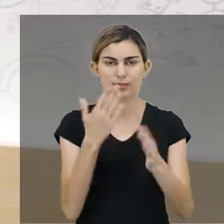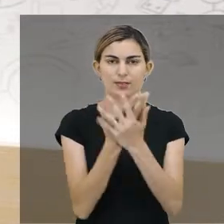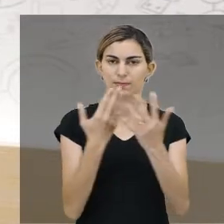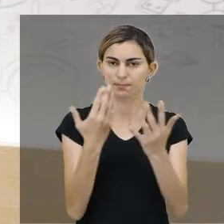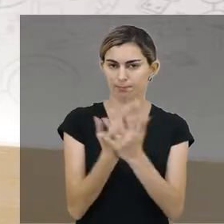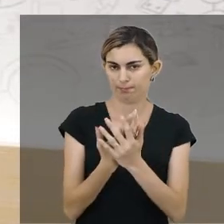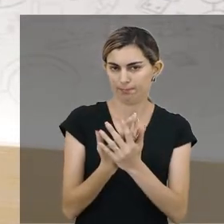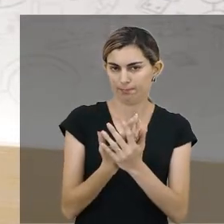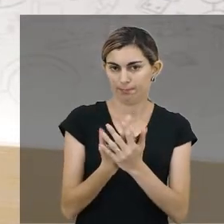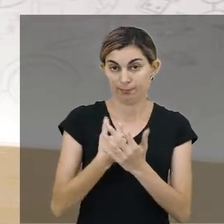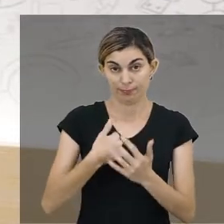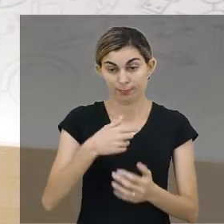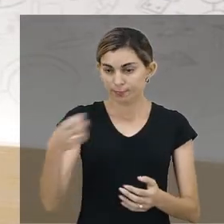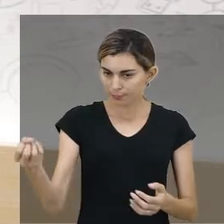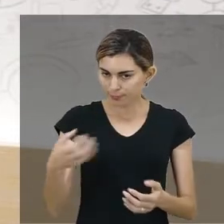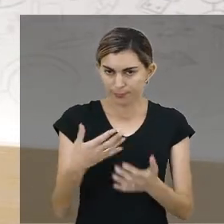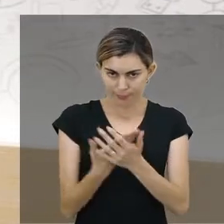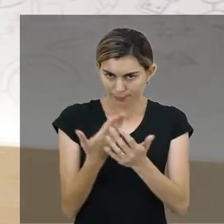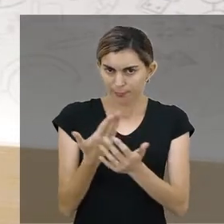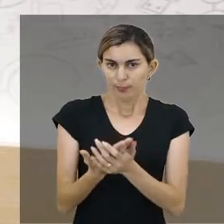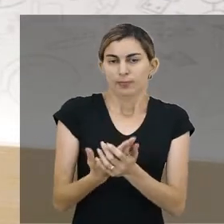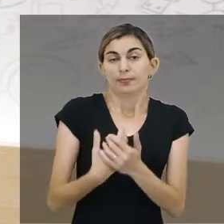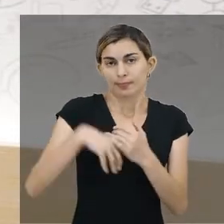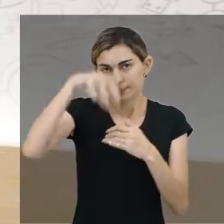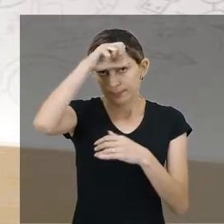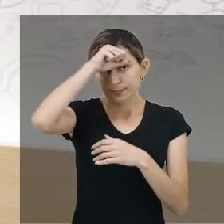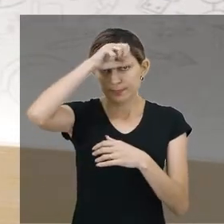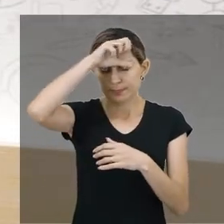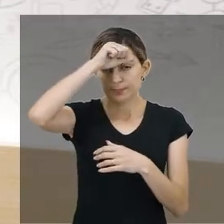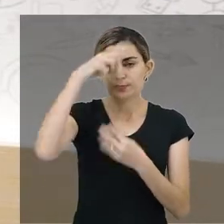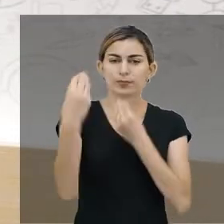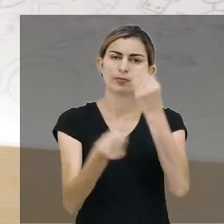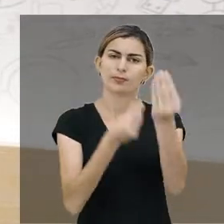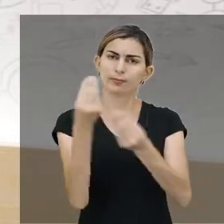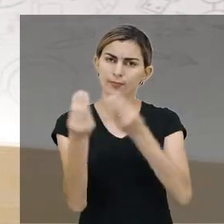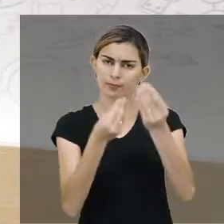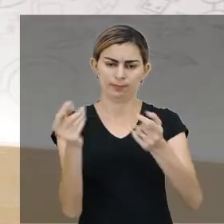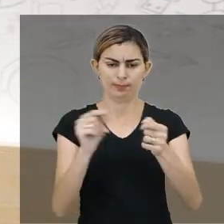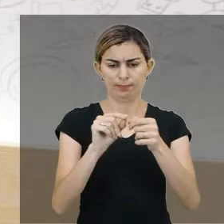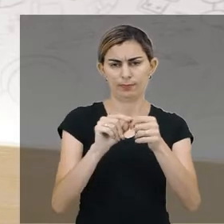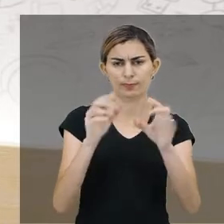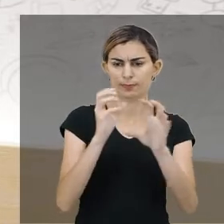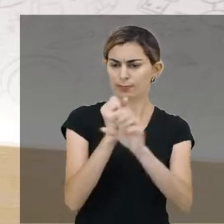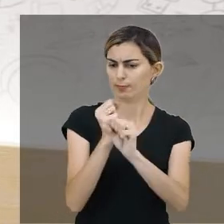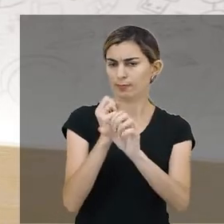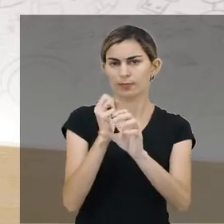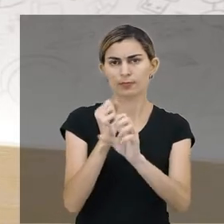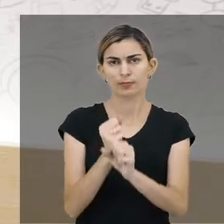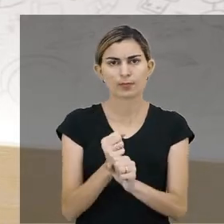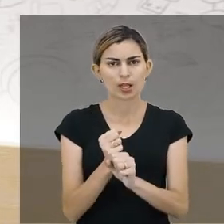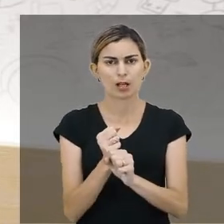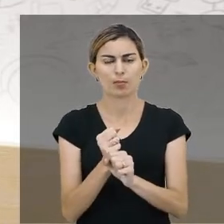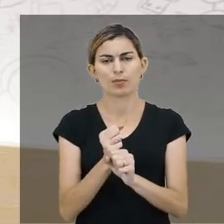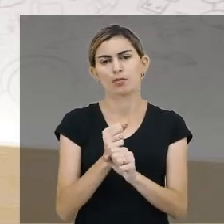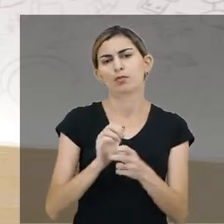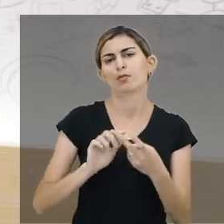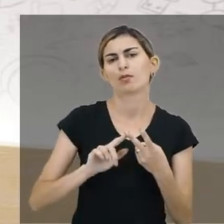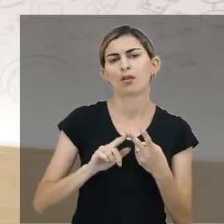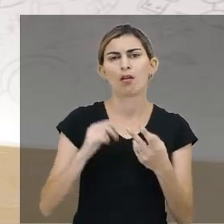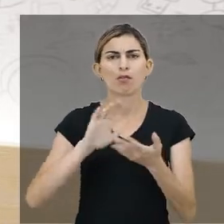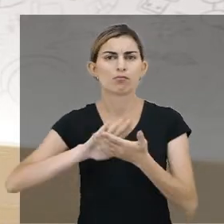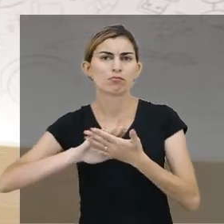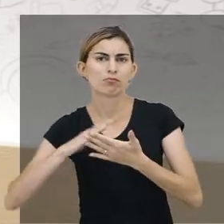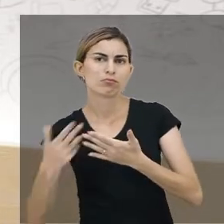Olá, estudante! Nessa nossa aula, vamos aprender como podemos realizar os cálculos de IB/UTG